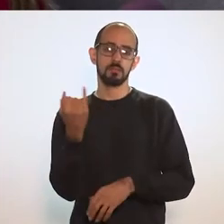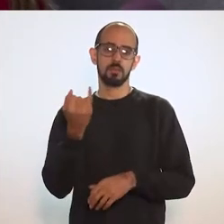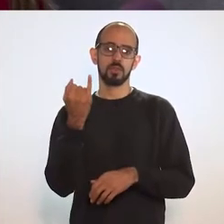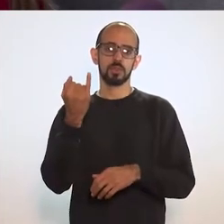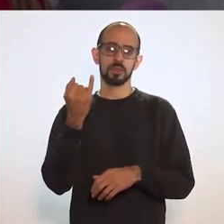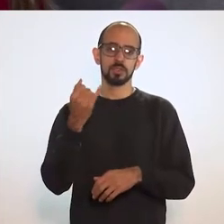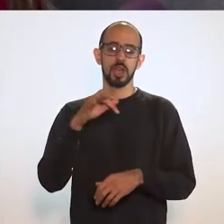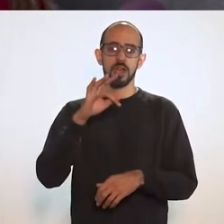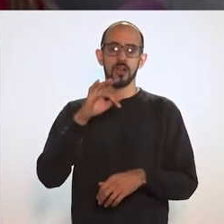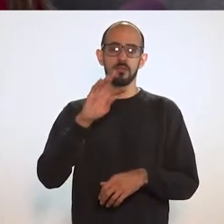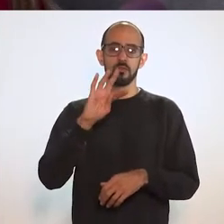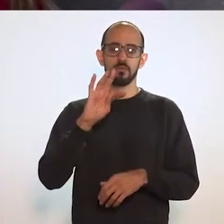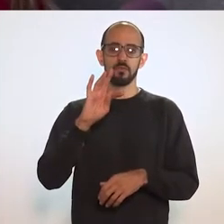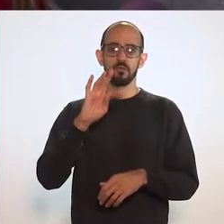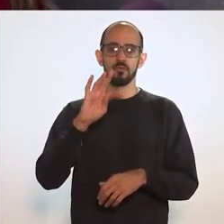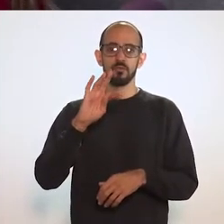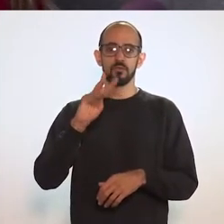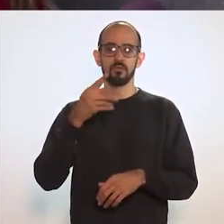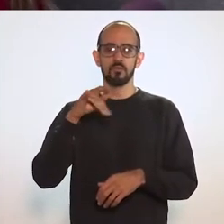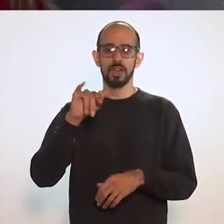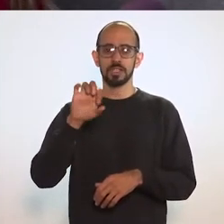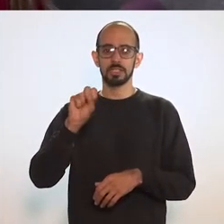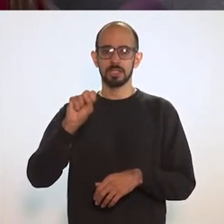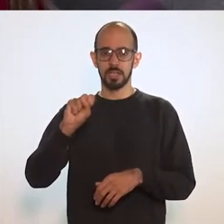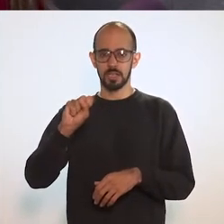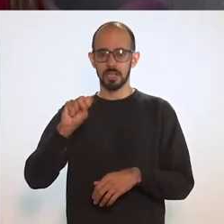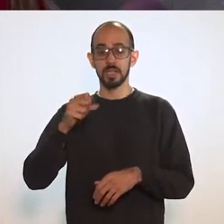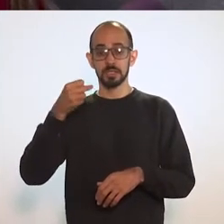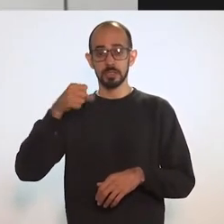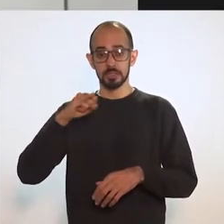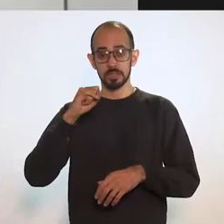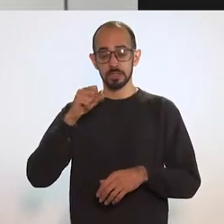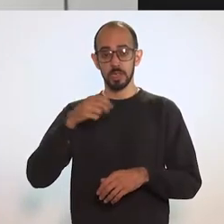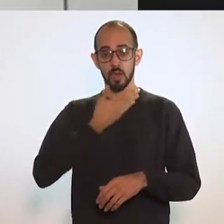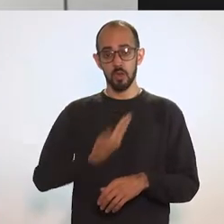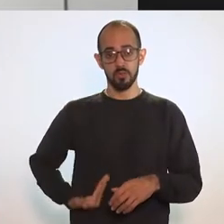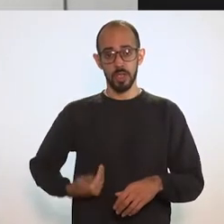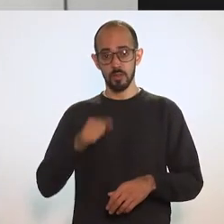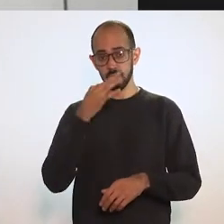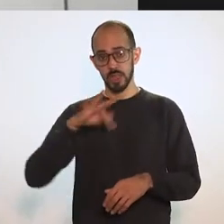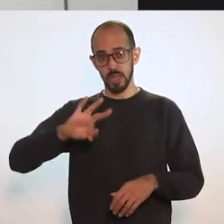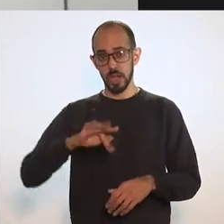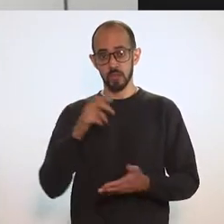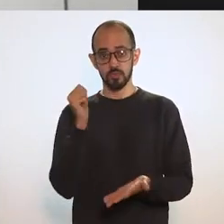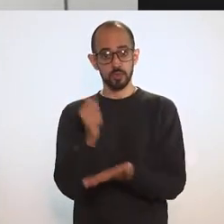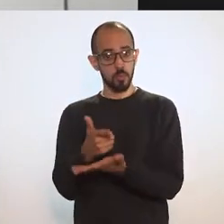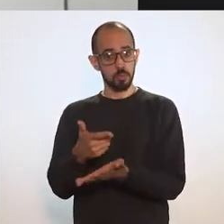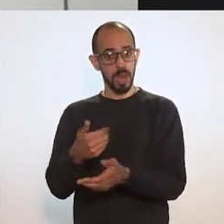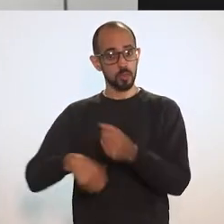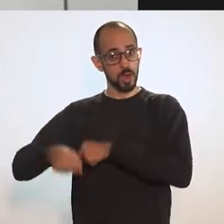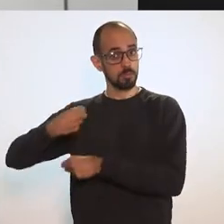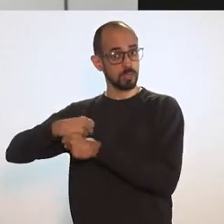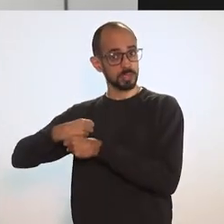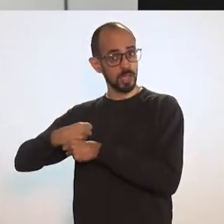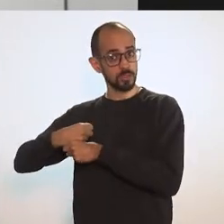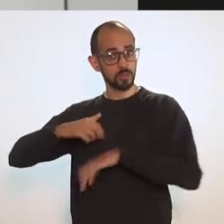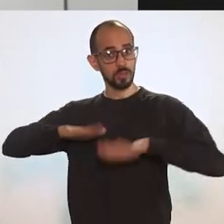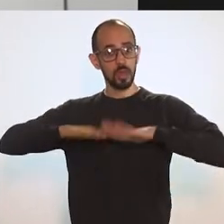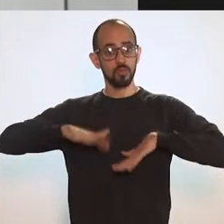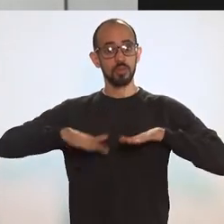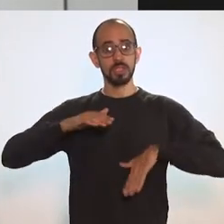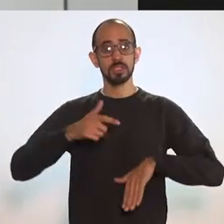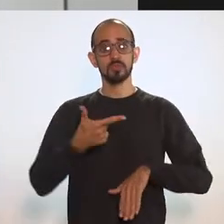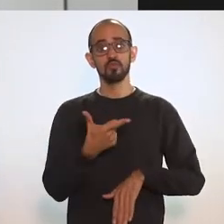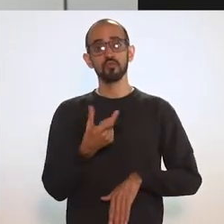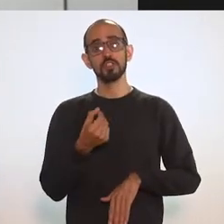é o da Pfizer. Se o governo federal tivesse comprado lá no ano passado, agora talvez a gente já pudesse ter tido acesso a 10, 15,